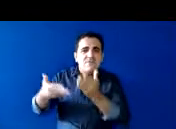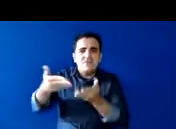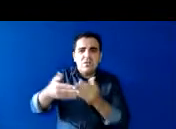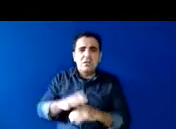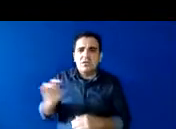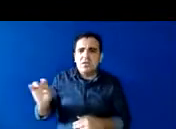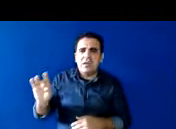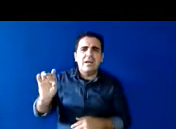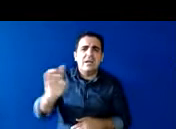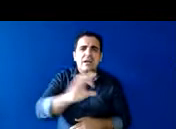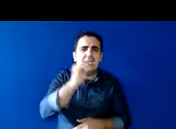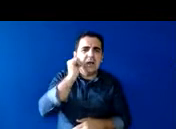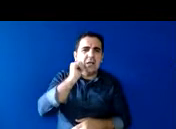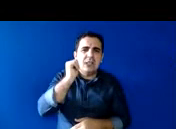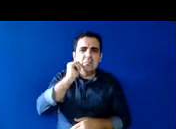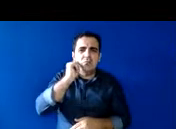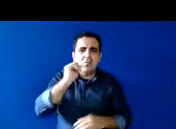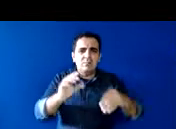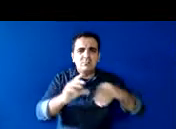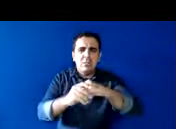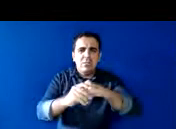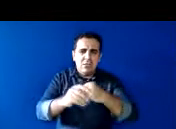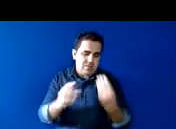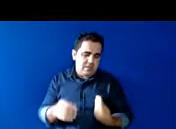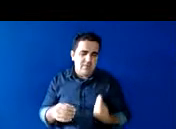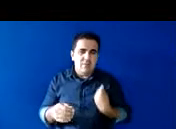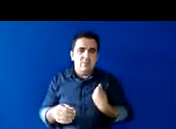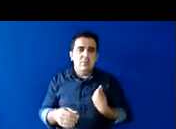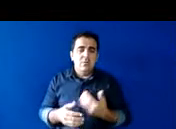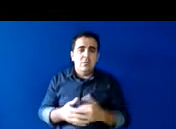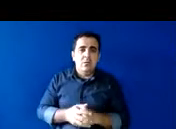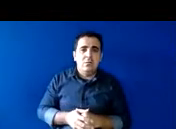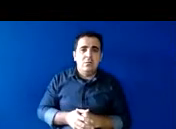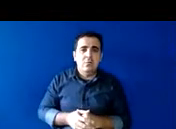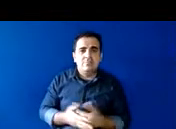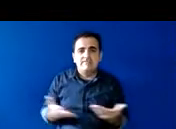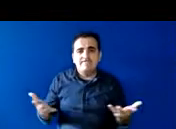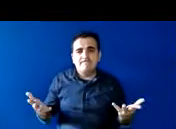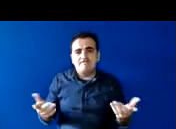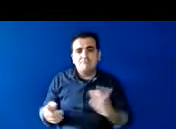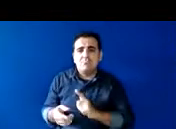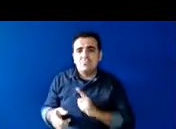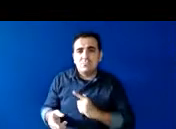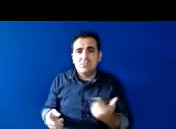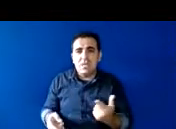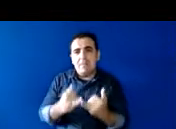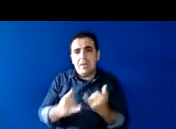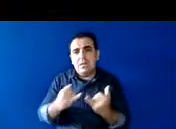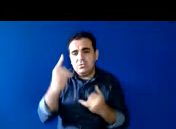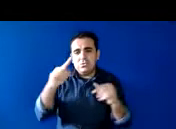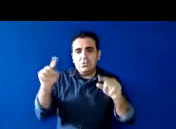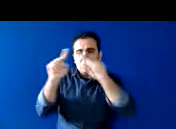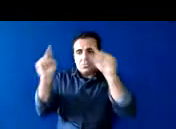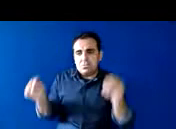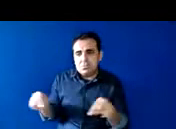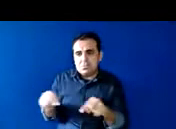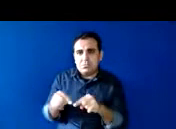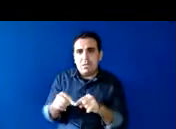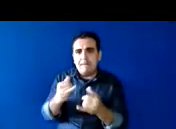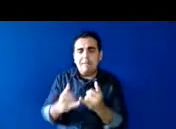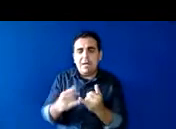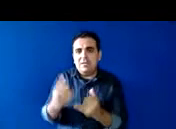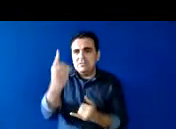mulher, inserida na sua vida, ela tem aí um quadro, né, uma